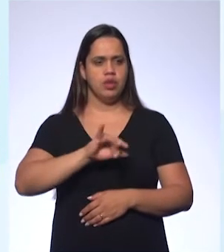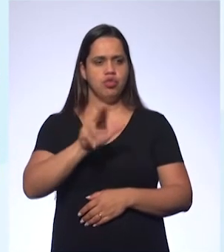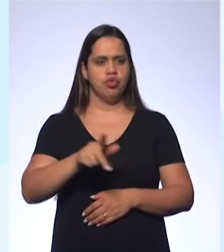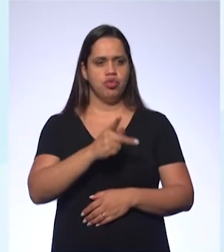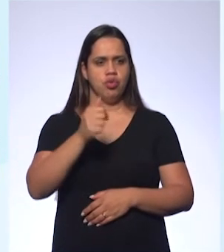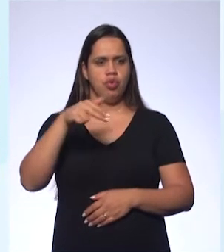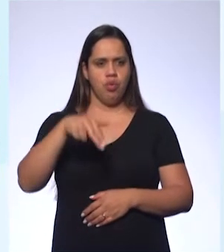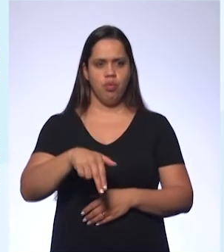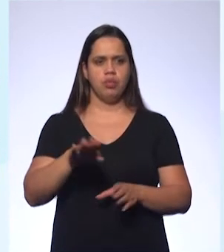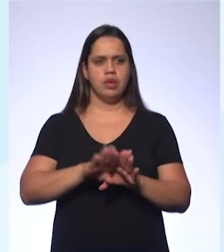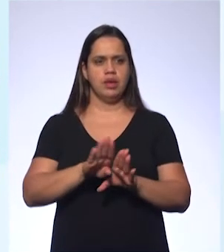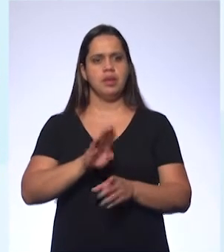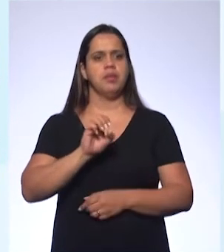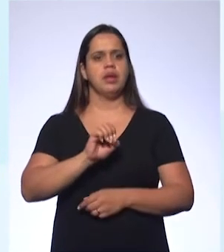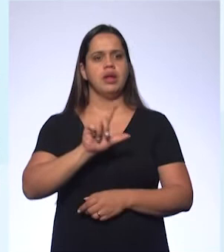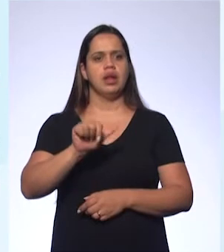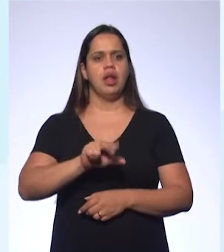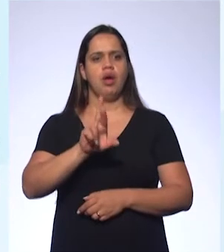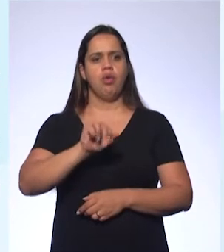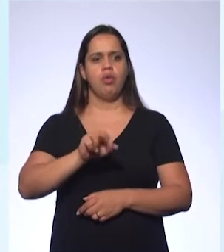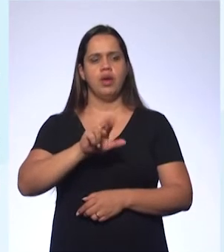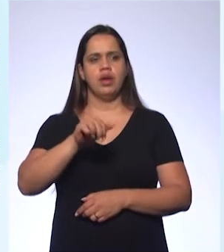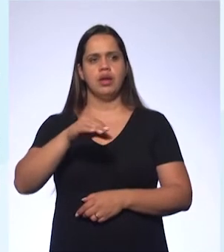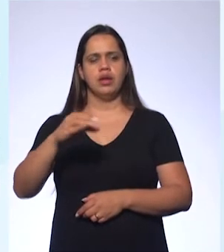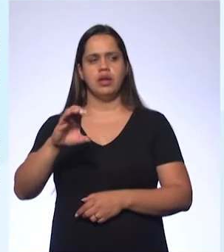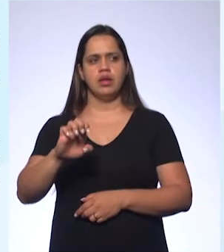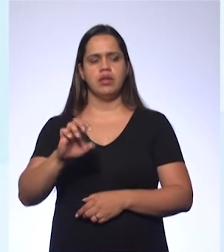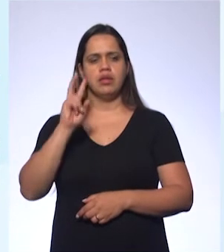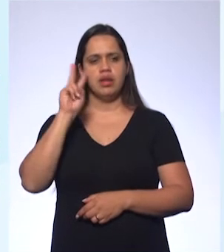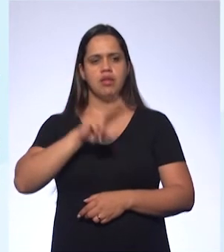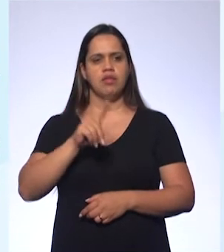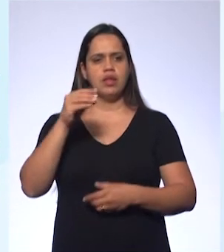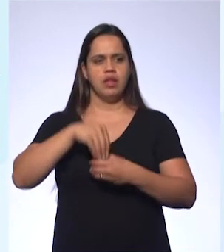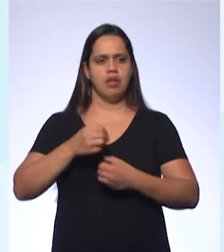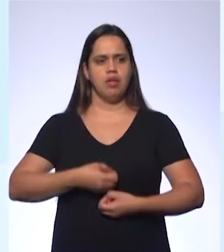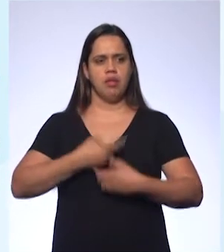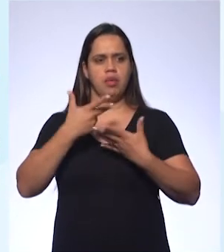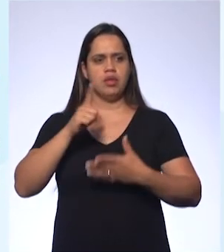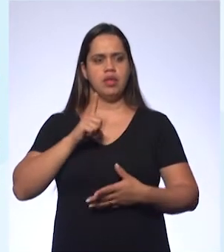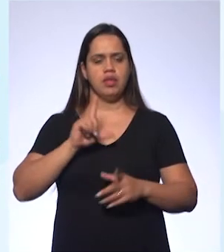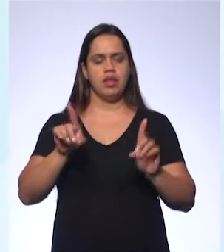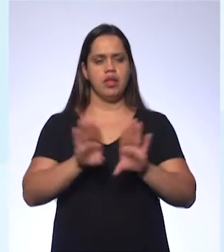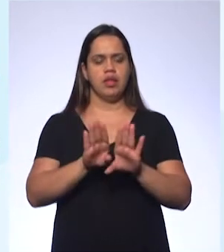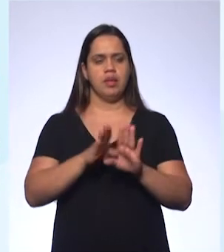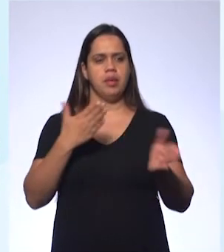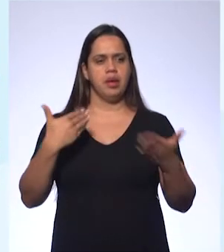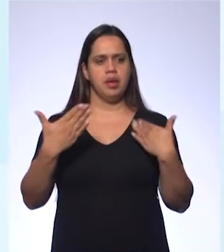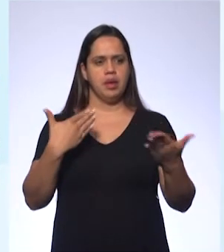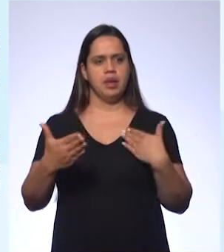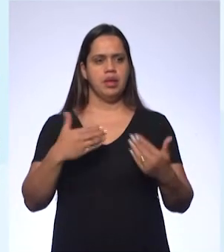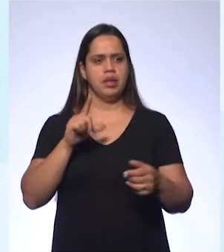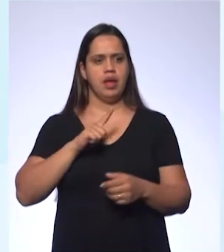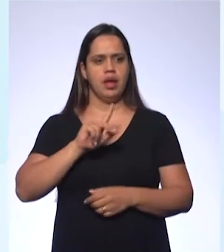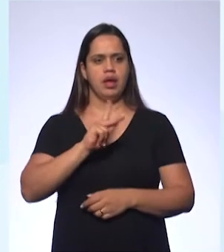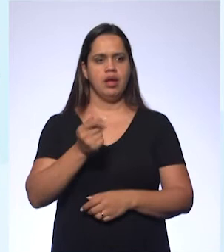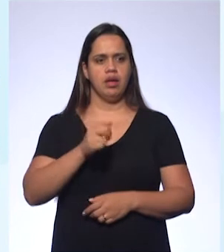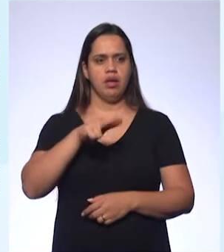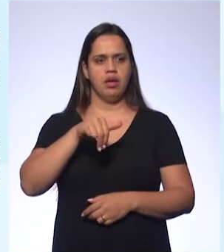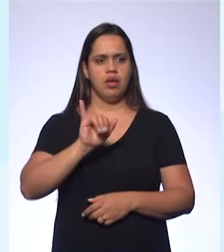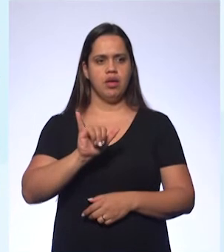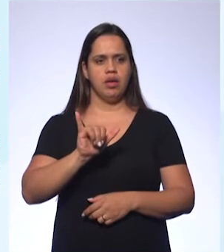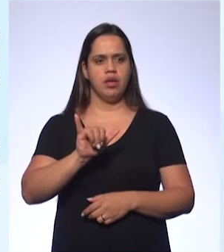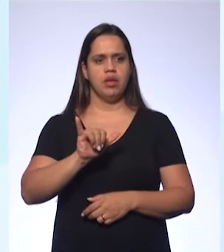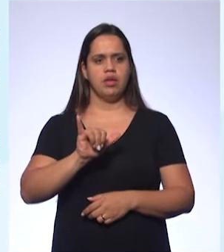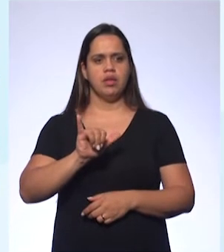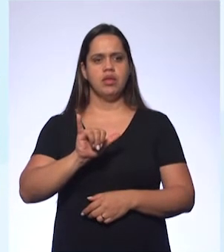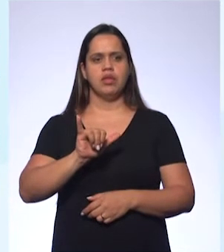D.H. Lawrence, né, são todos aí na poesia, e a gente tem na prosa o Henry James, o H.G.